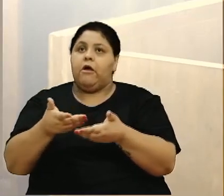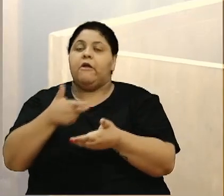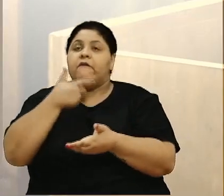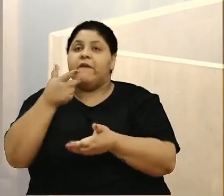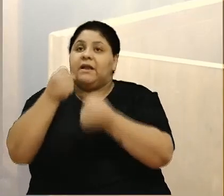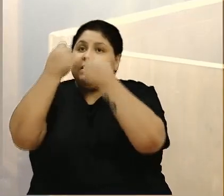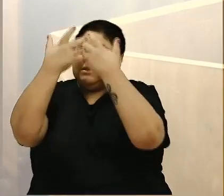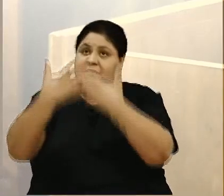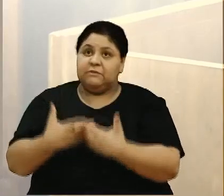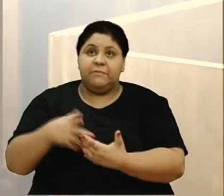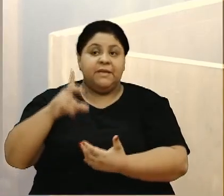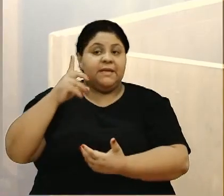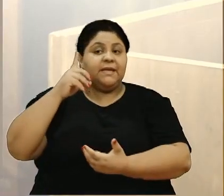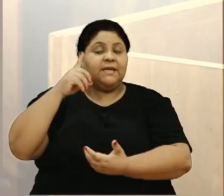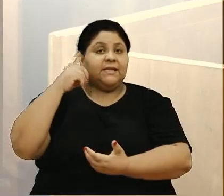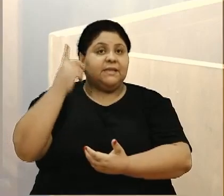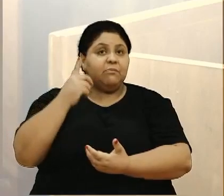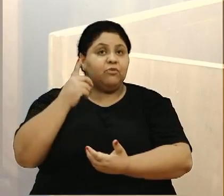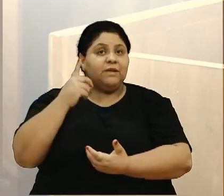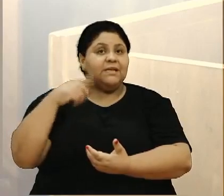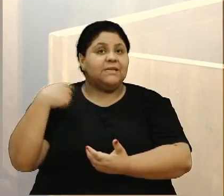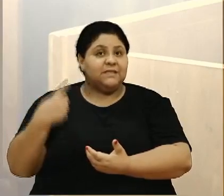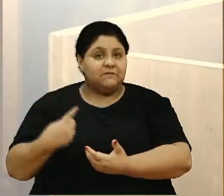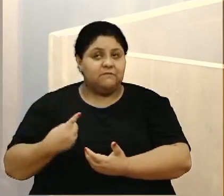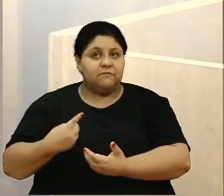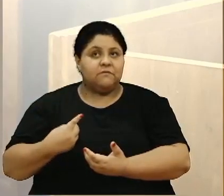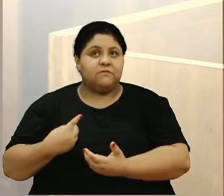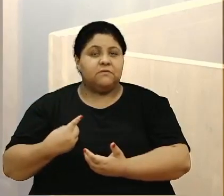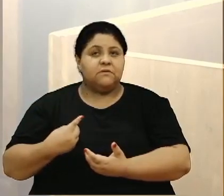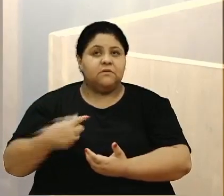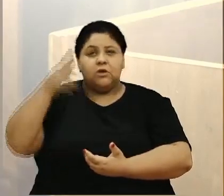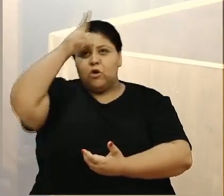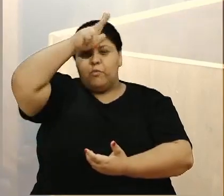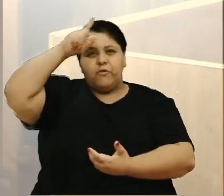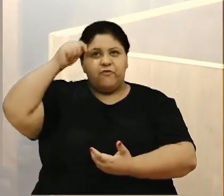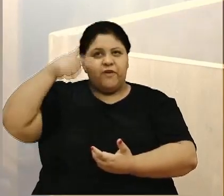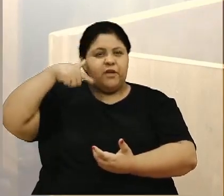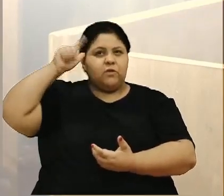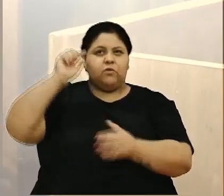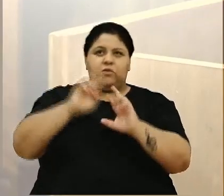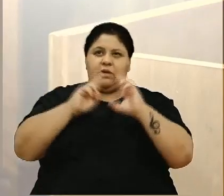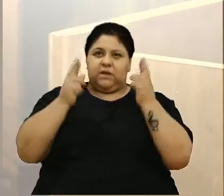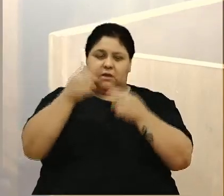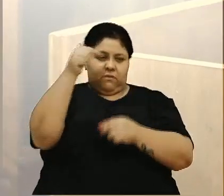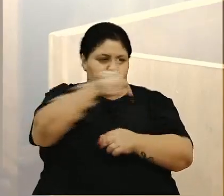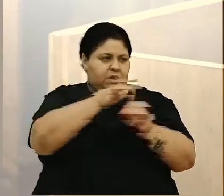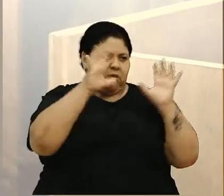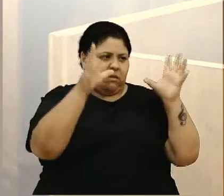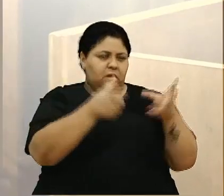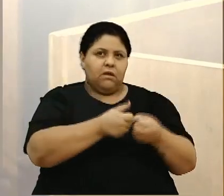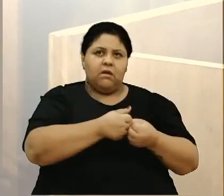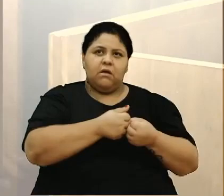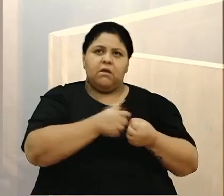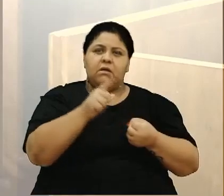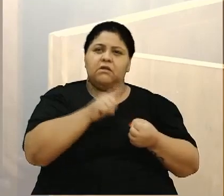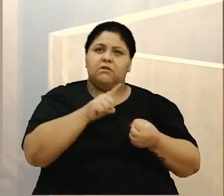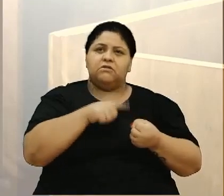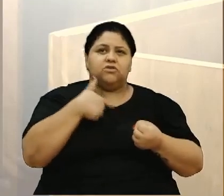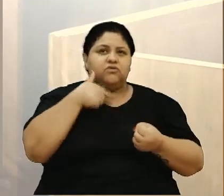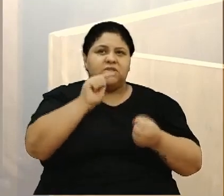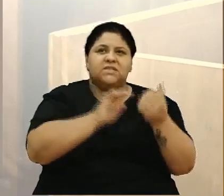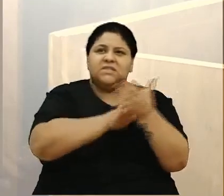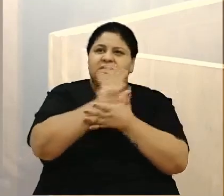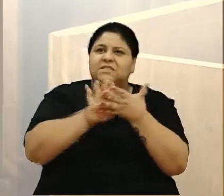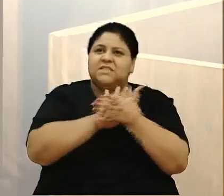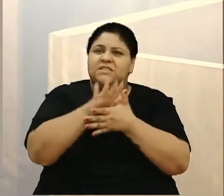porque senão fica muito feio. Aí o prefeito ontem na reunião, e aqui estavam todos, o prefeito disse que não tinha conseguido nada, nenhum